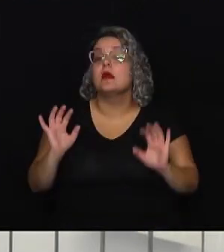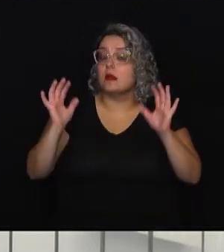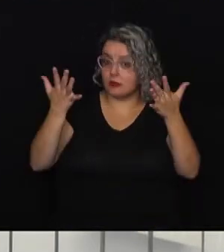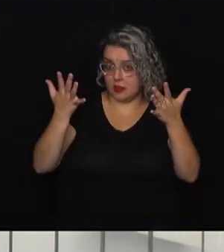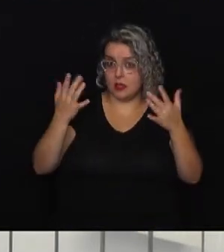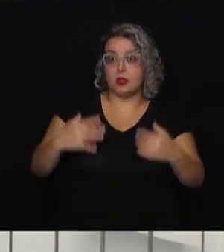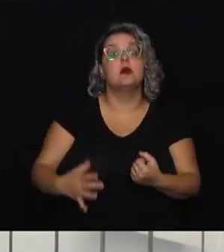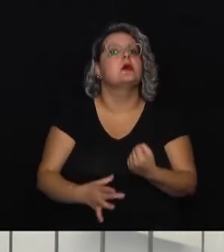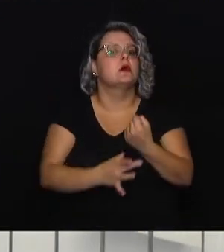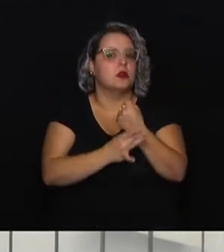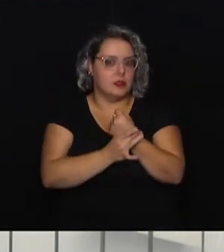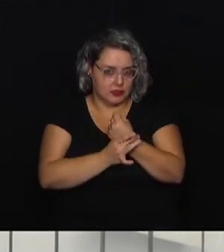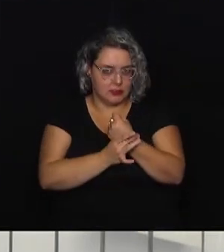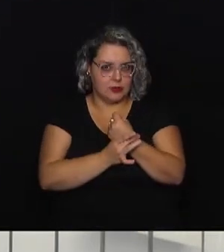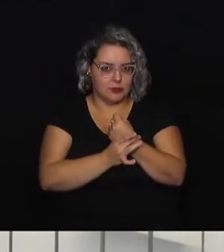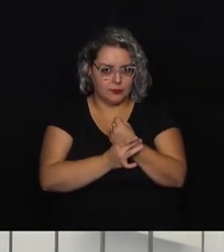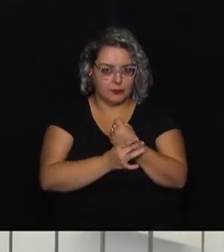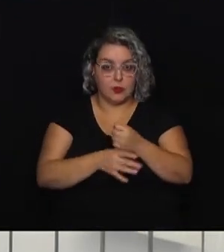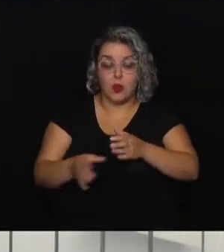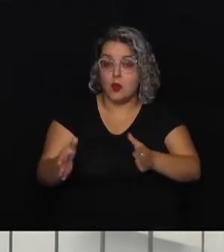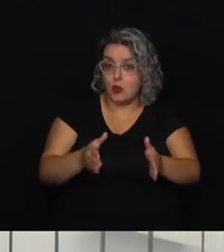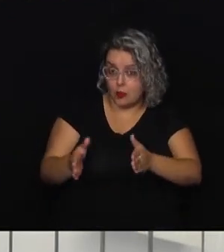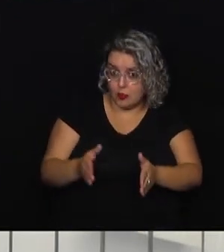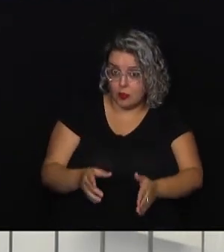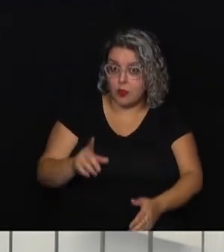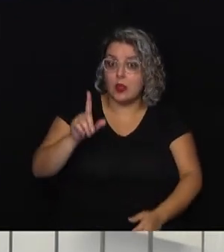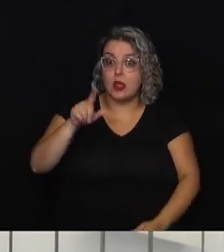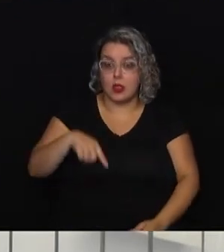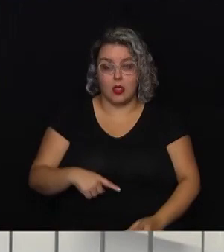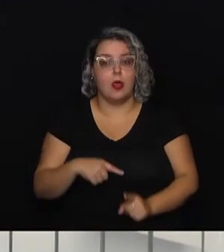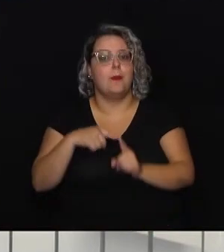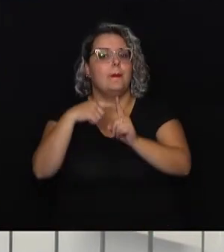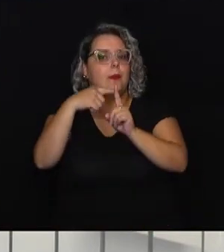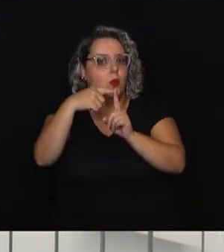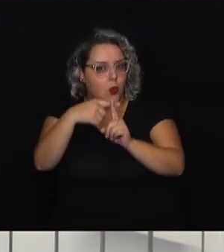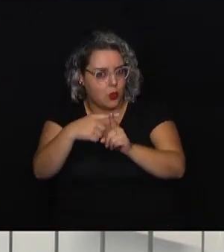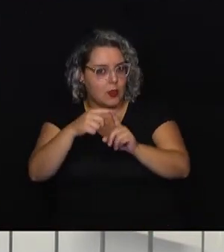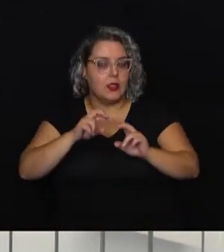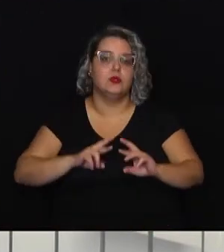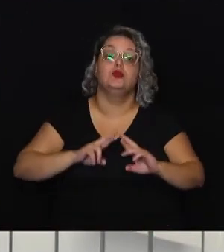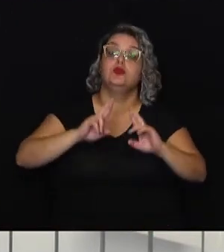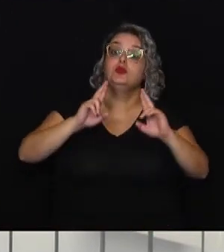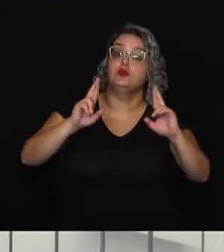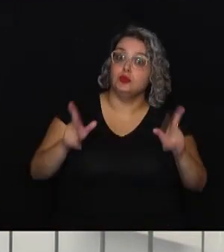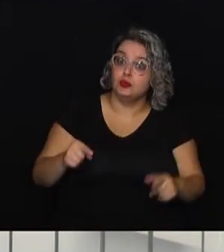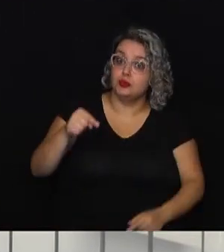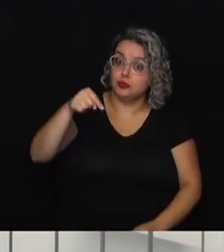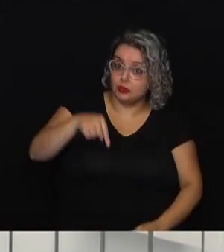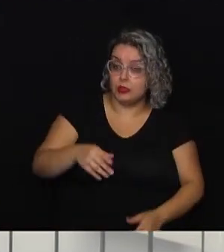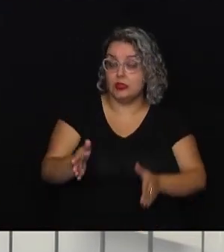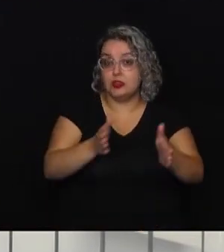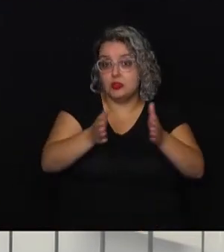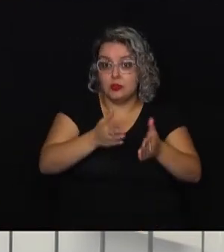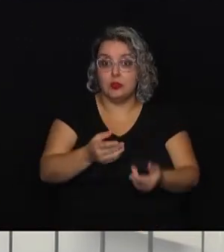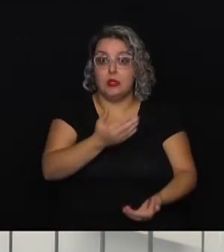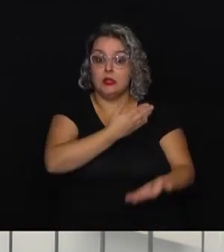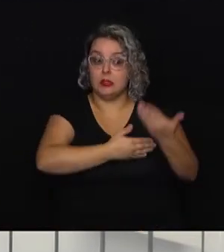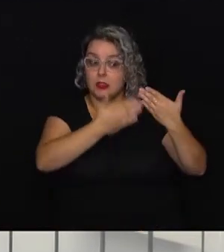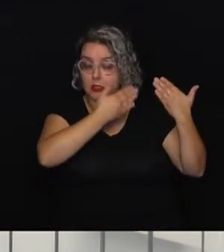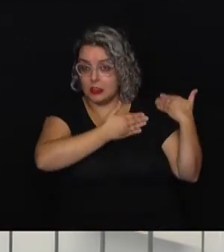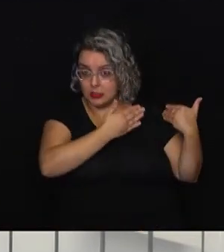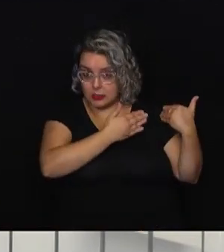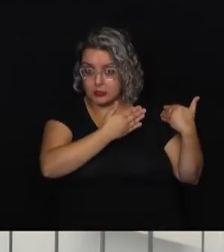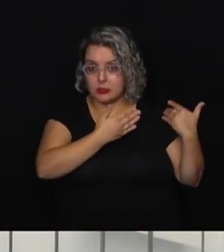em segurança. O cenário atual é positivo, diferentemente deste mesmo período nos anos anteriores.